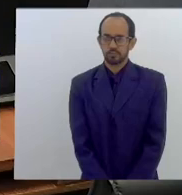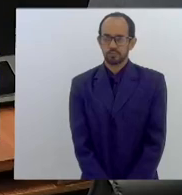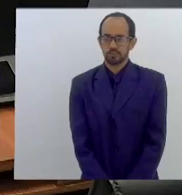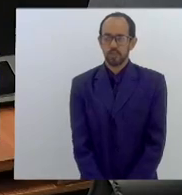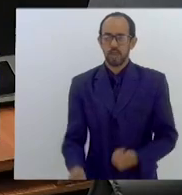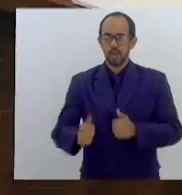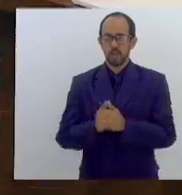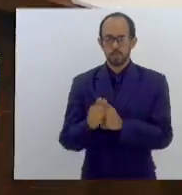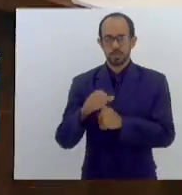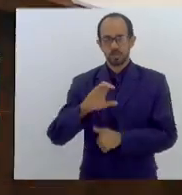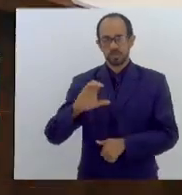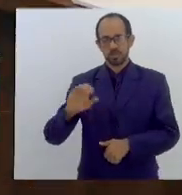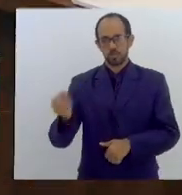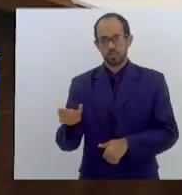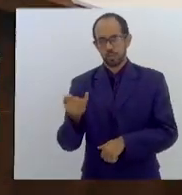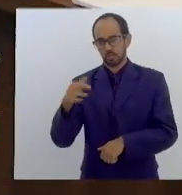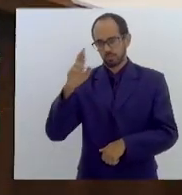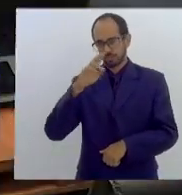Acompanhar a CCJ, presidente.